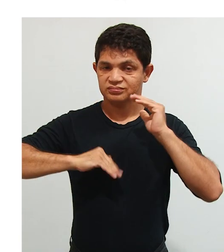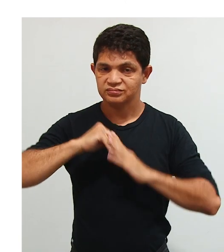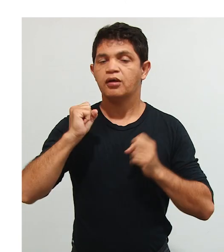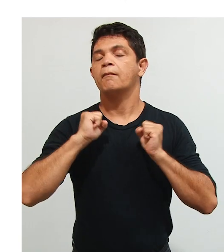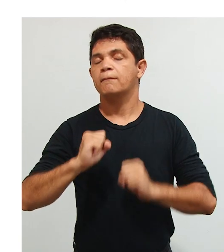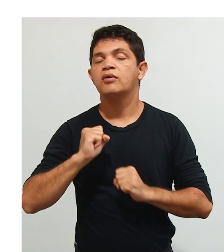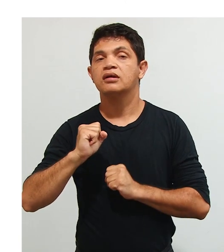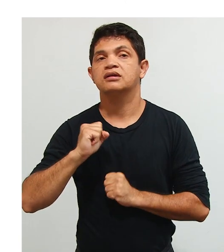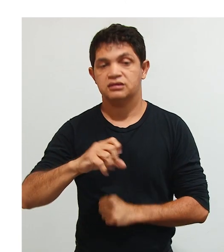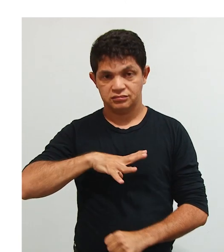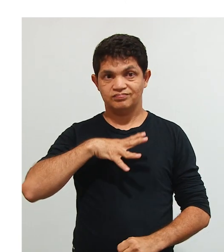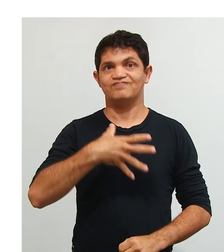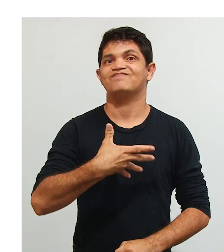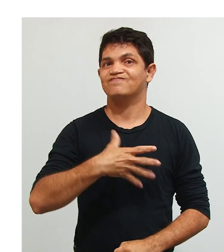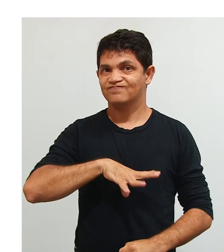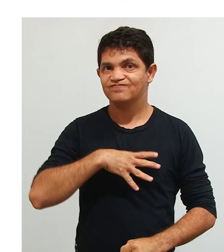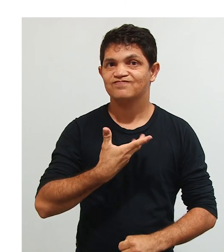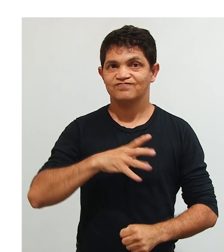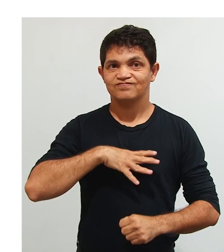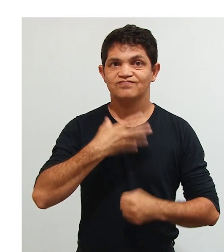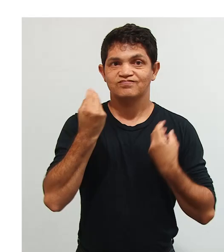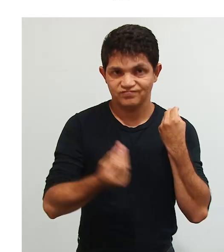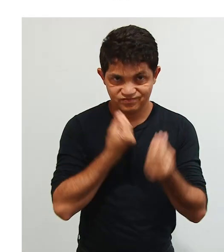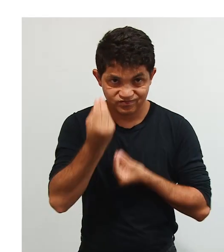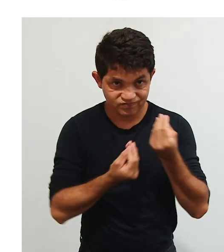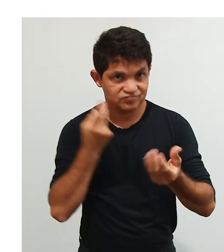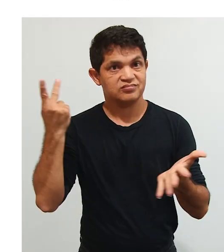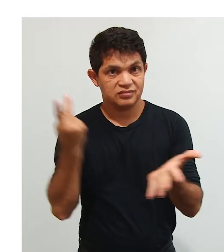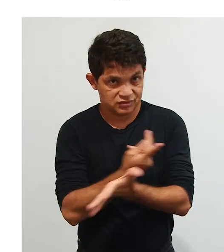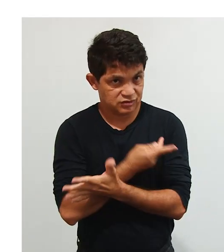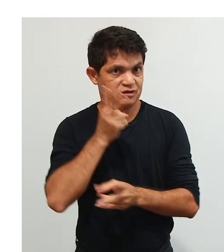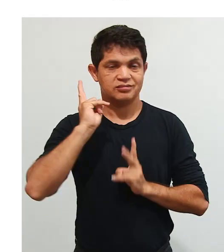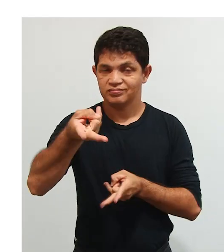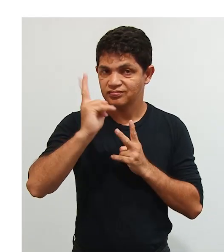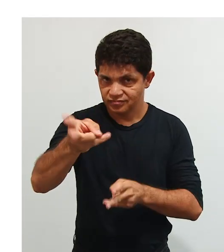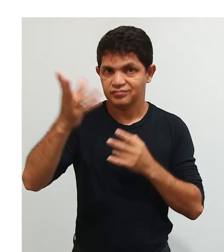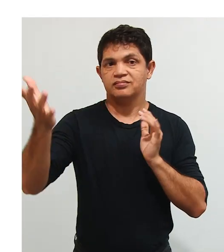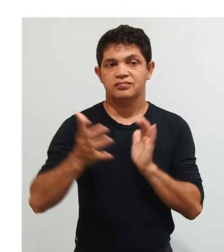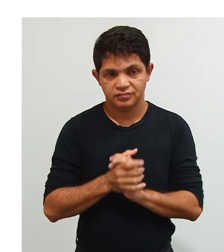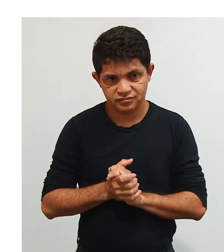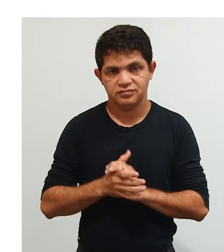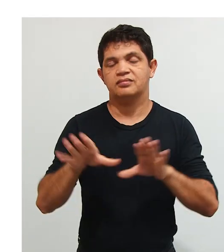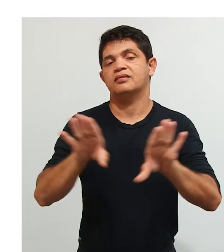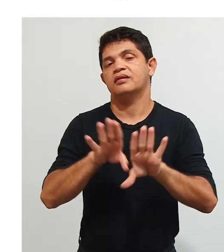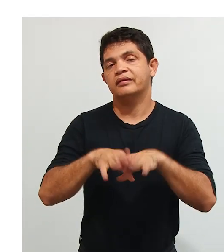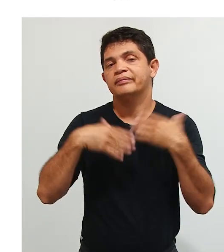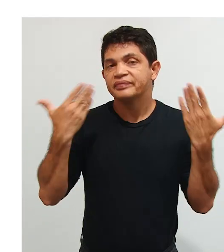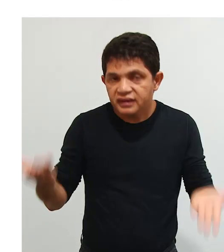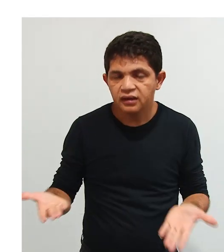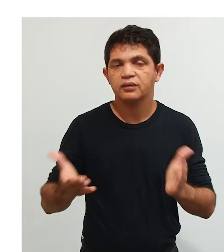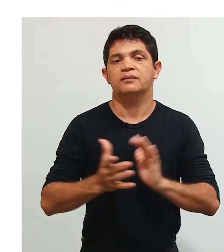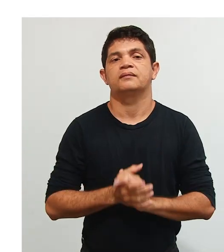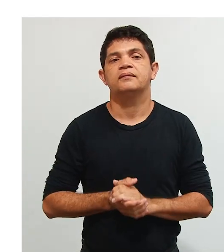como nós vamos reagir ao que nos acontece externamente. Então,